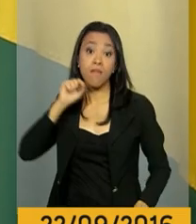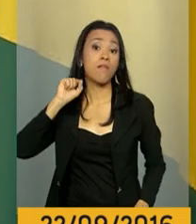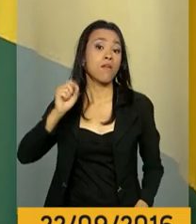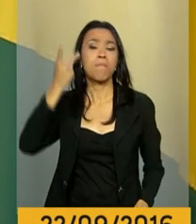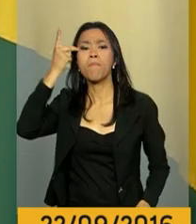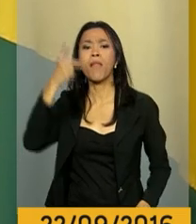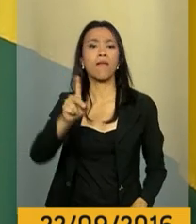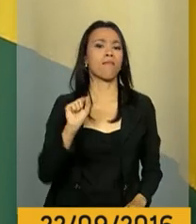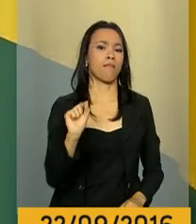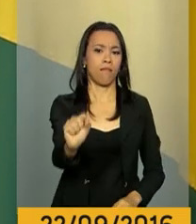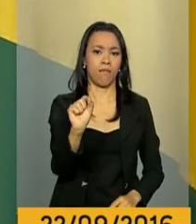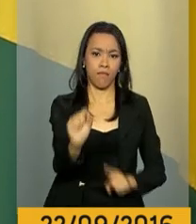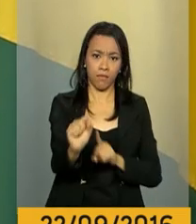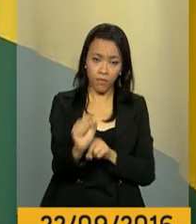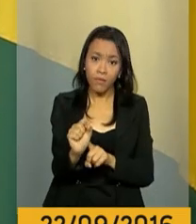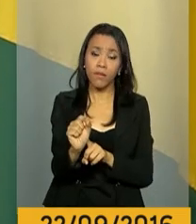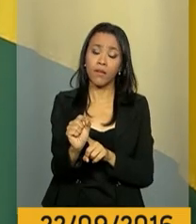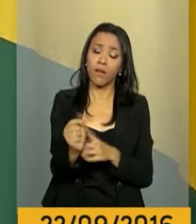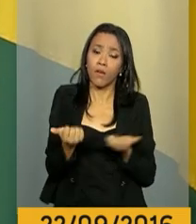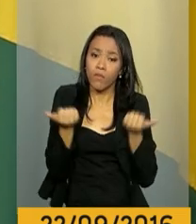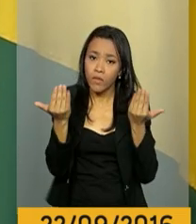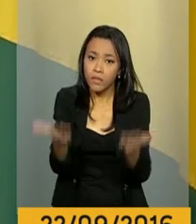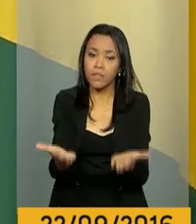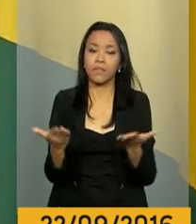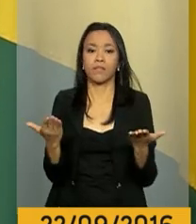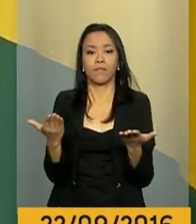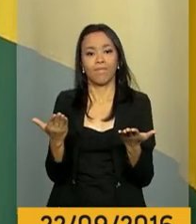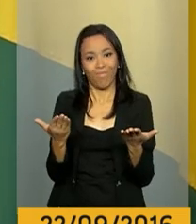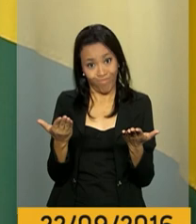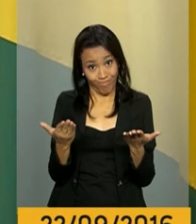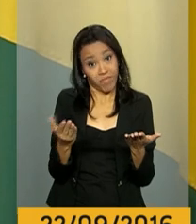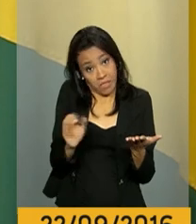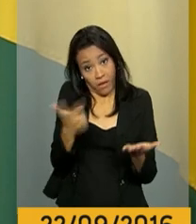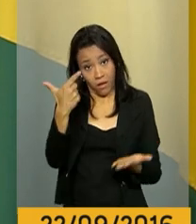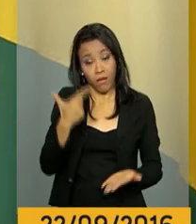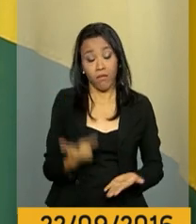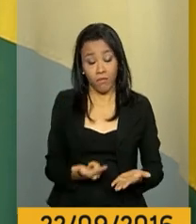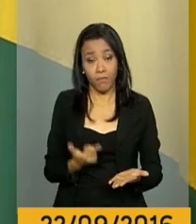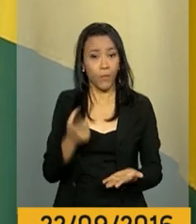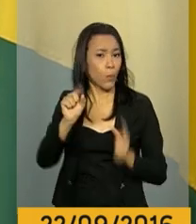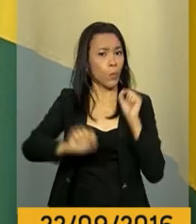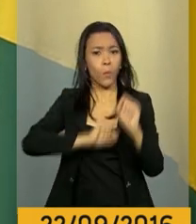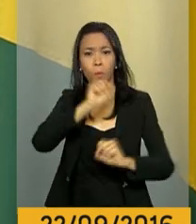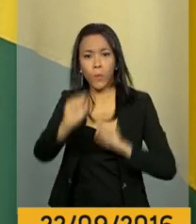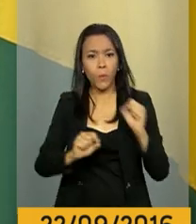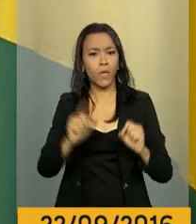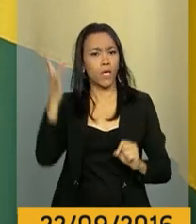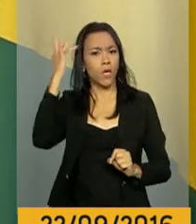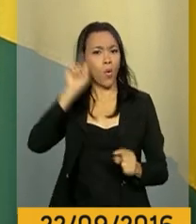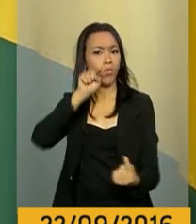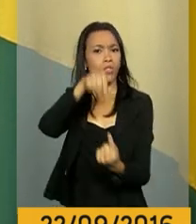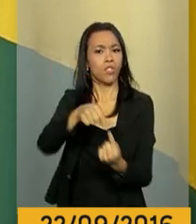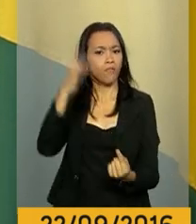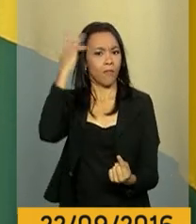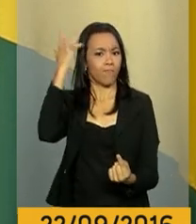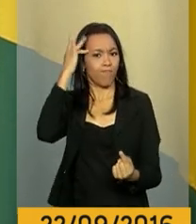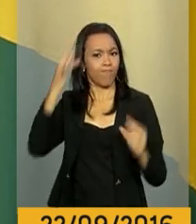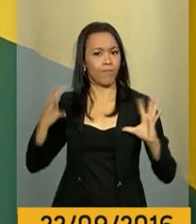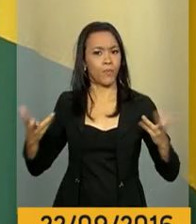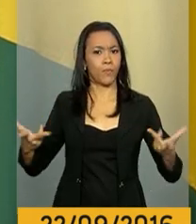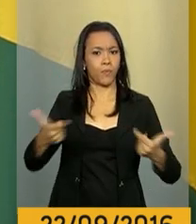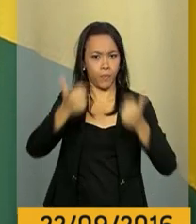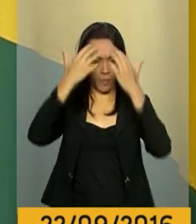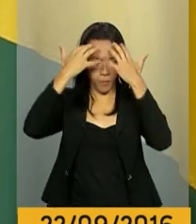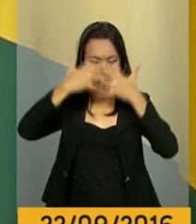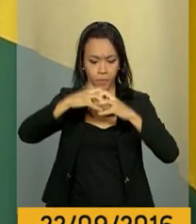que ela deve ser oferecida e ela deve servir Sem dúvida alguma ao pleno desenvolvimento da pessoa humana